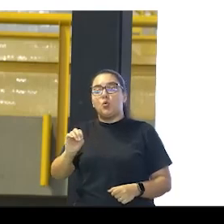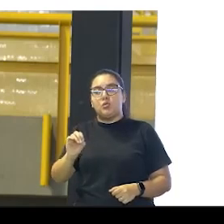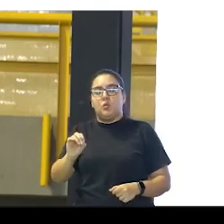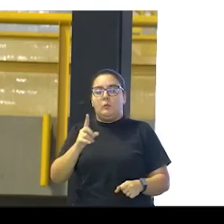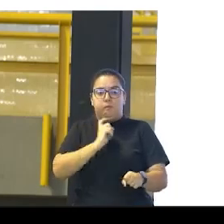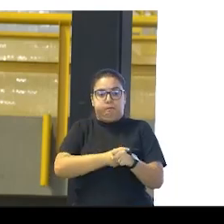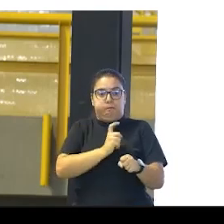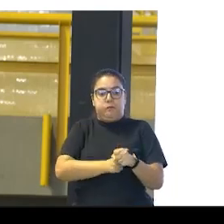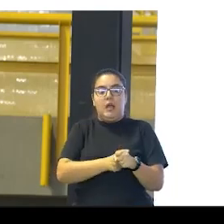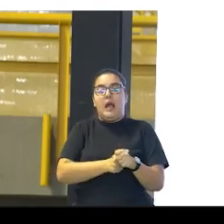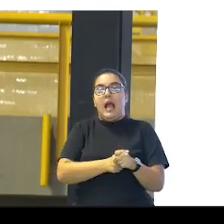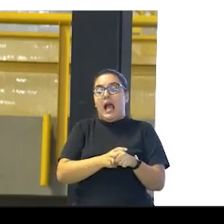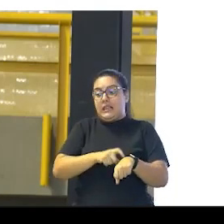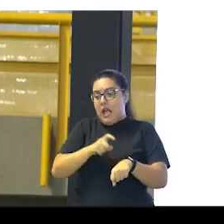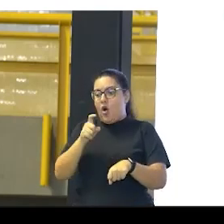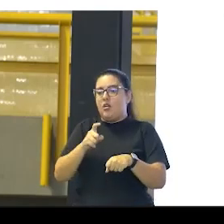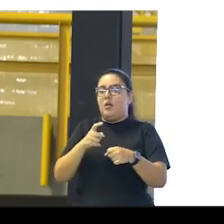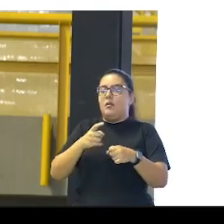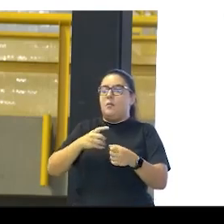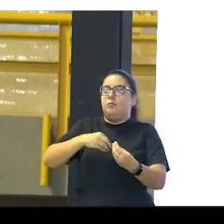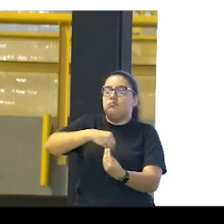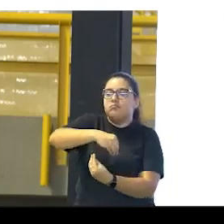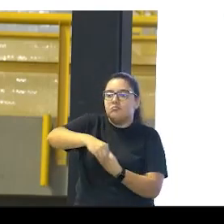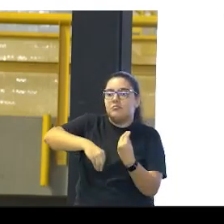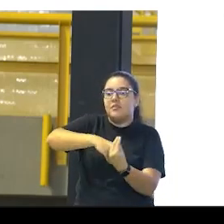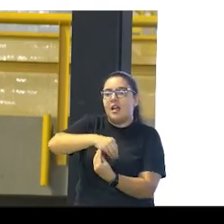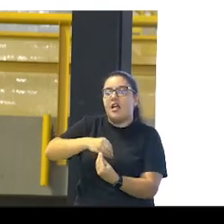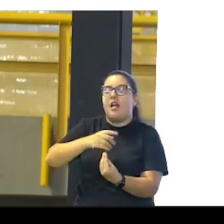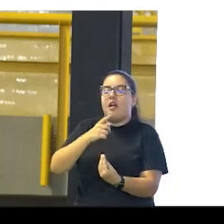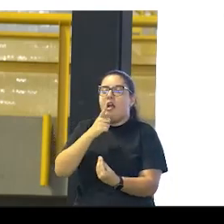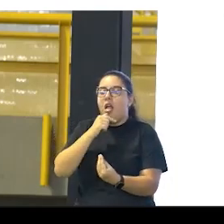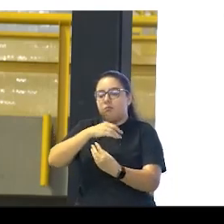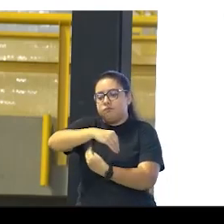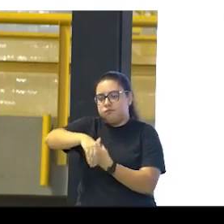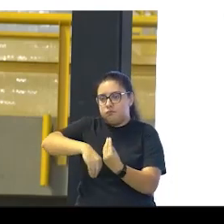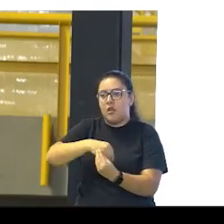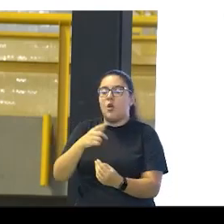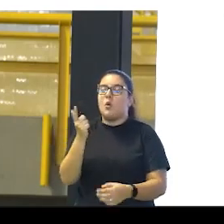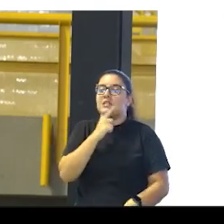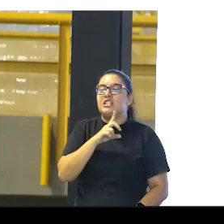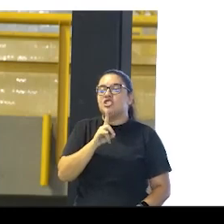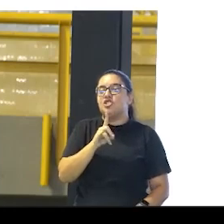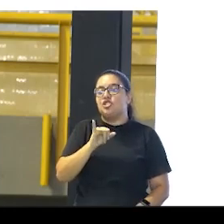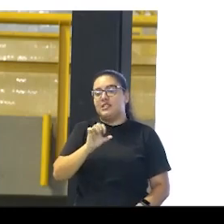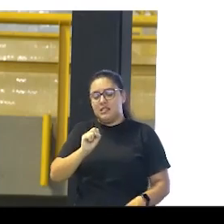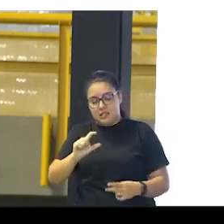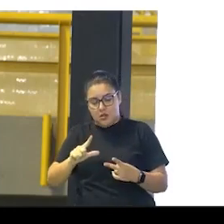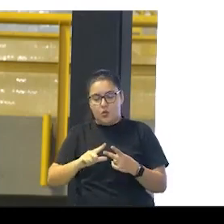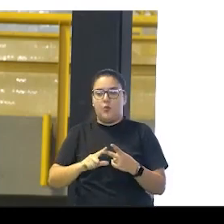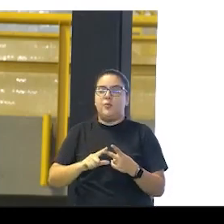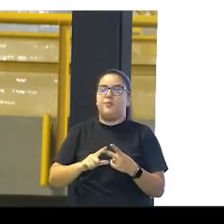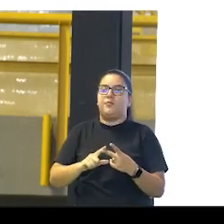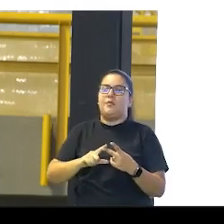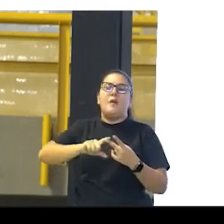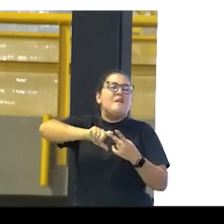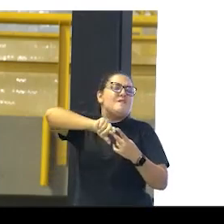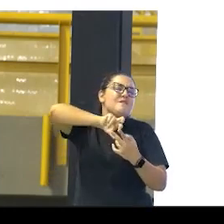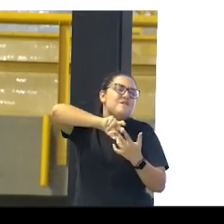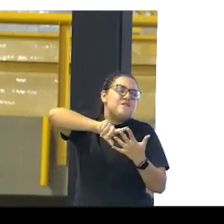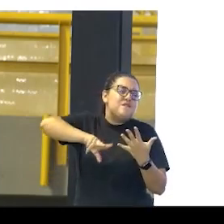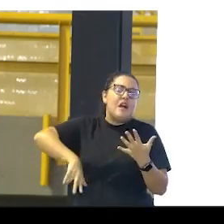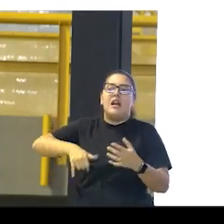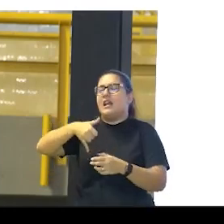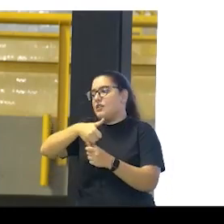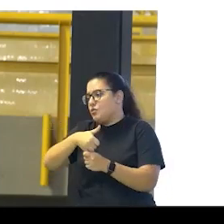do seu refinamento, a gente obtém o diesel, a gasolina, o querosene, a nafta, que são